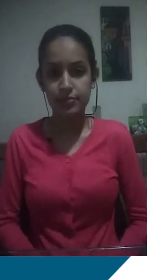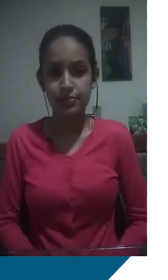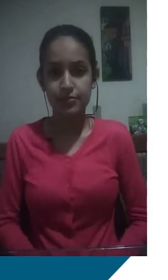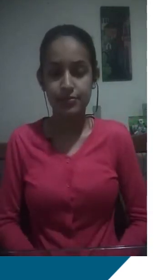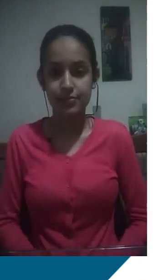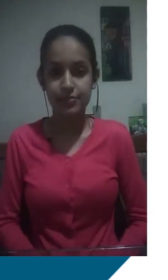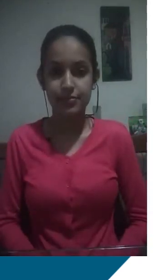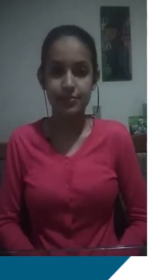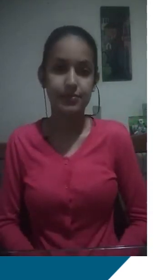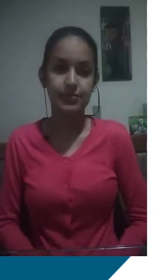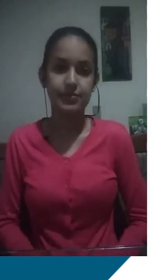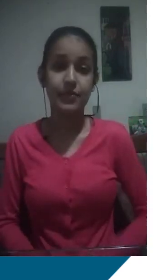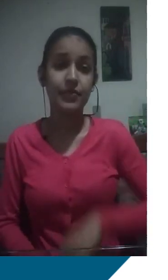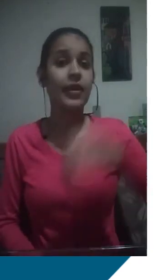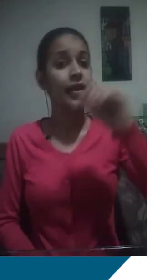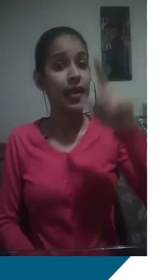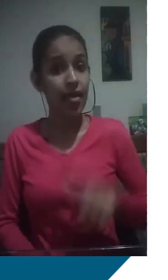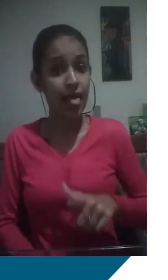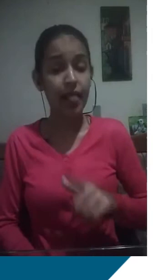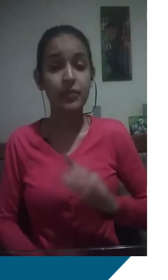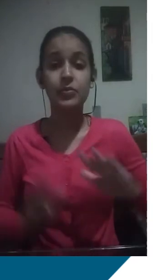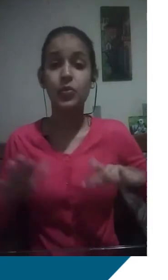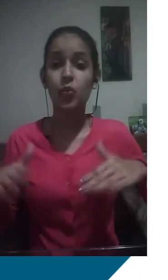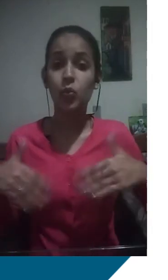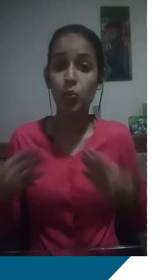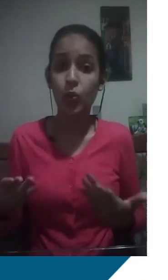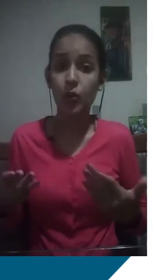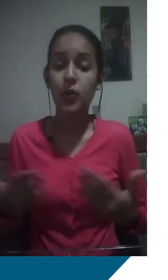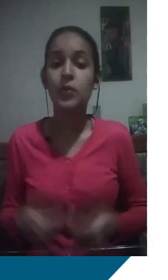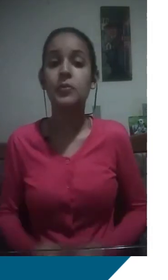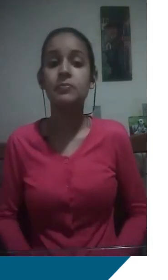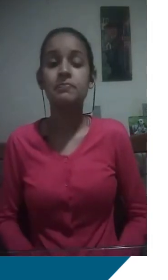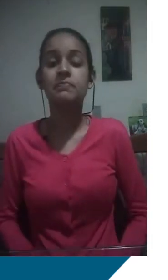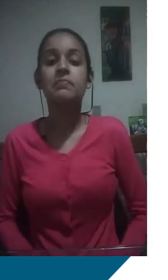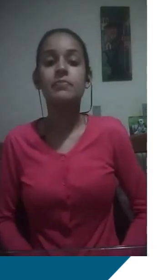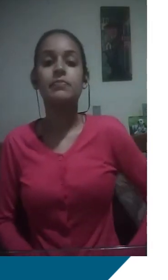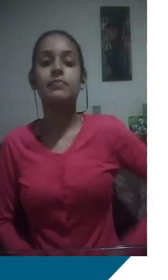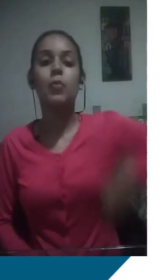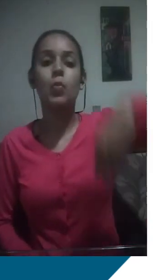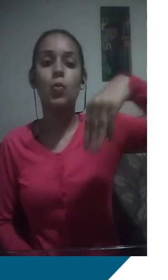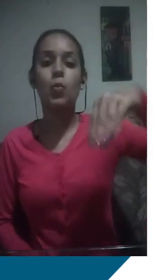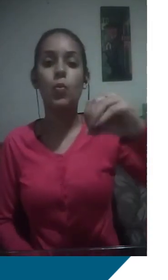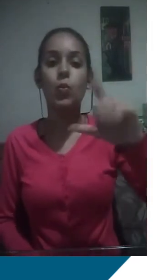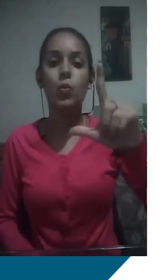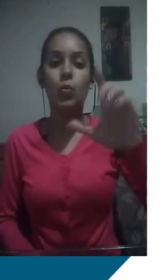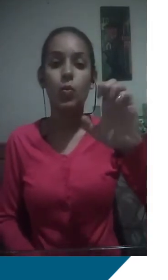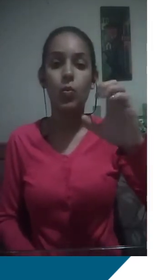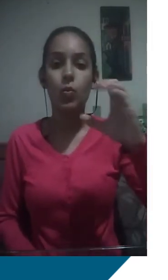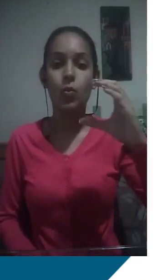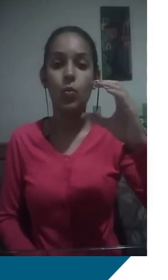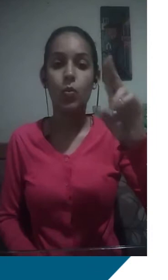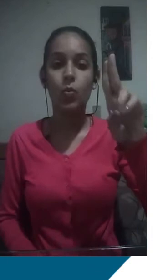as moléculas que estão vibrando muito, a temperatura vai ser alta. Caso contrário, a temperatura vai ser baixa. Né? Então eu